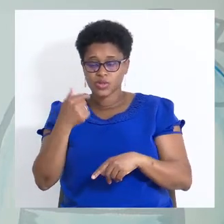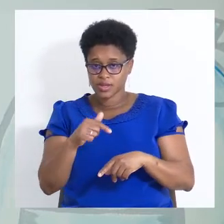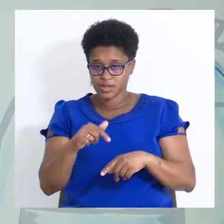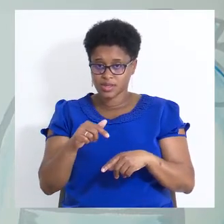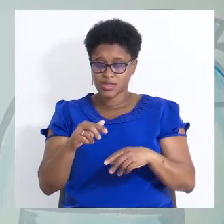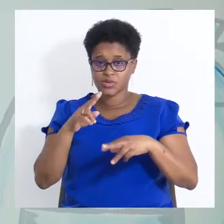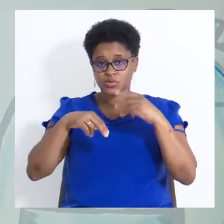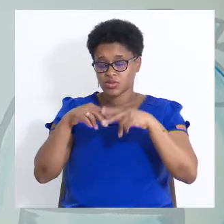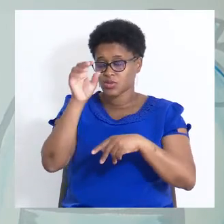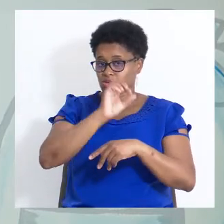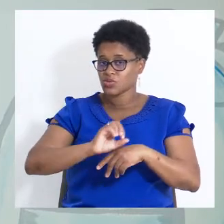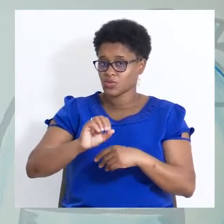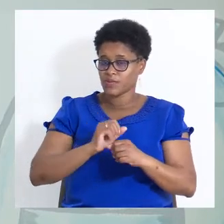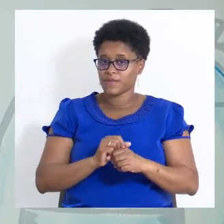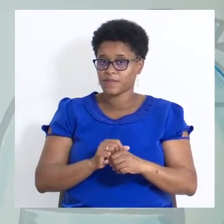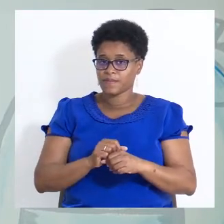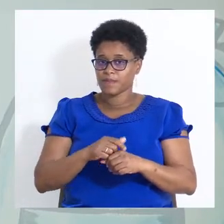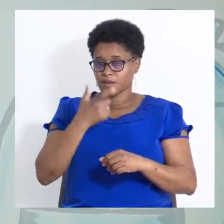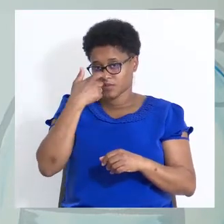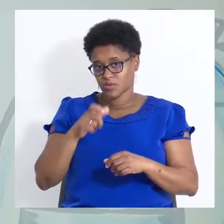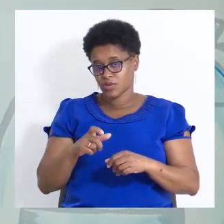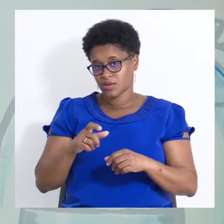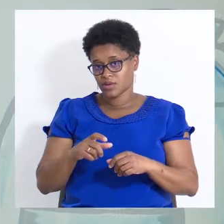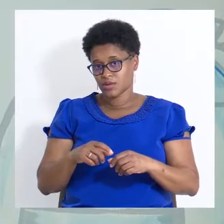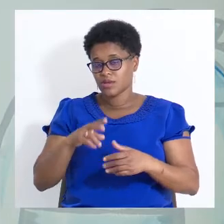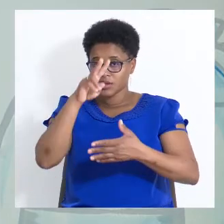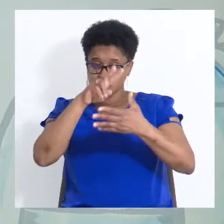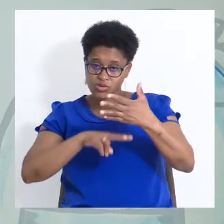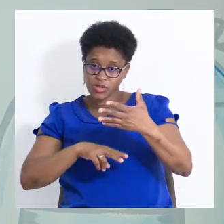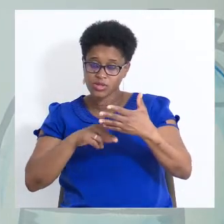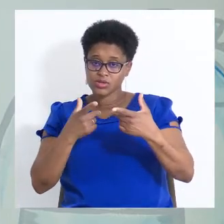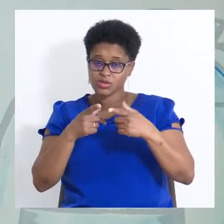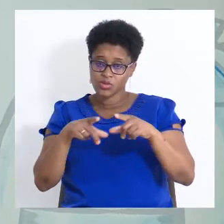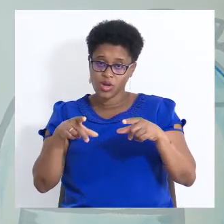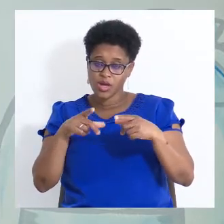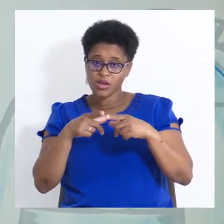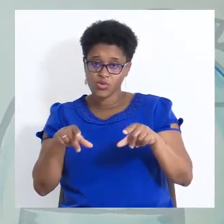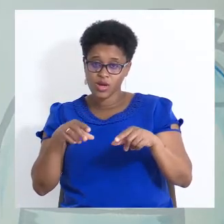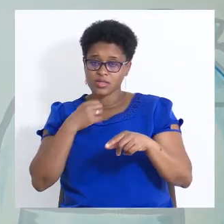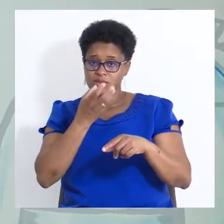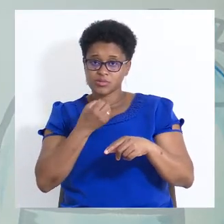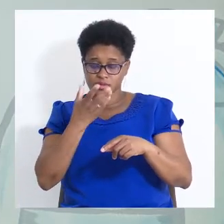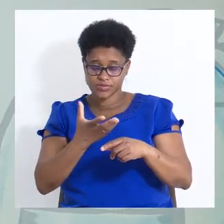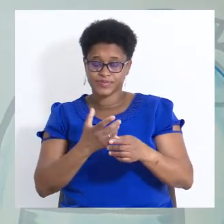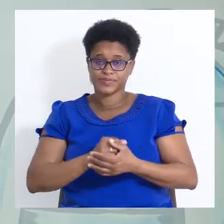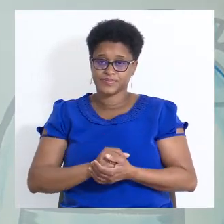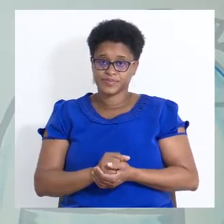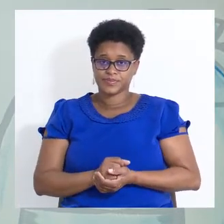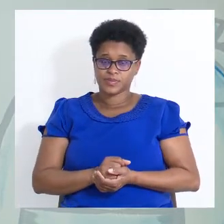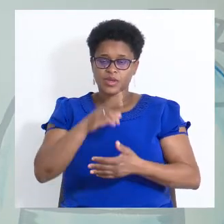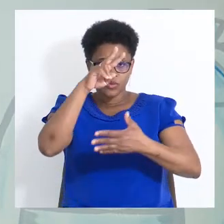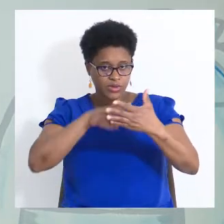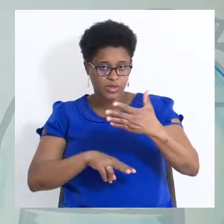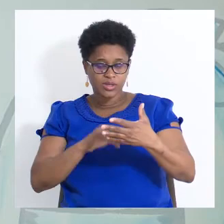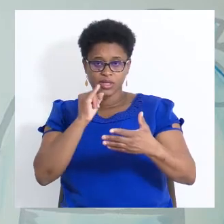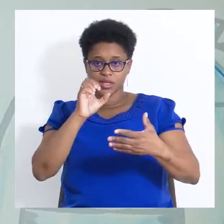tem na sua composição o slogan e a linguagem argumentativa, os argumentos.